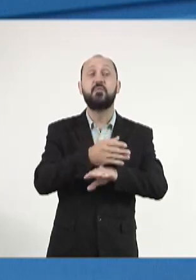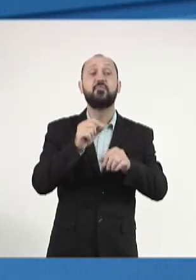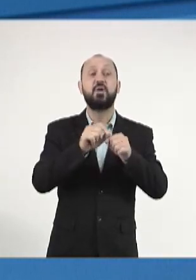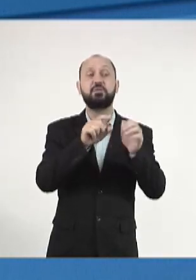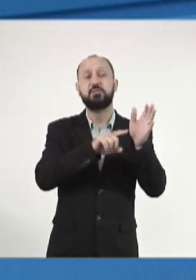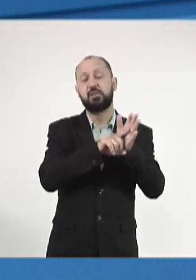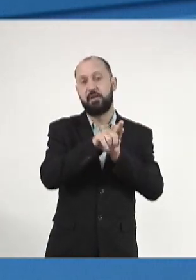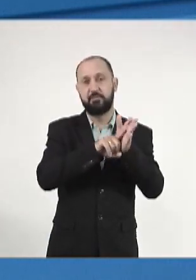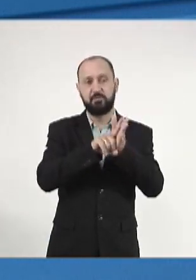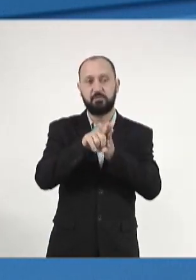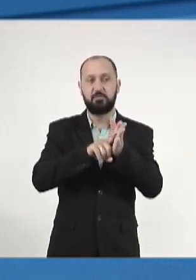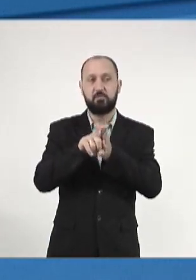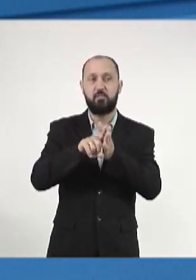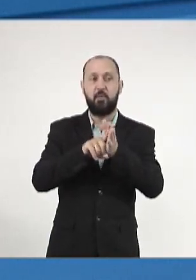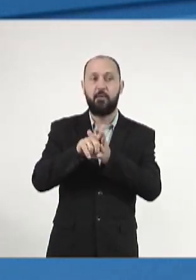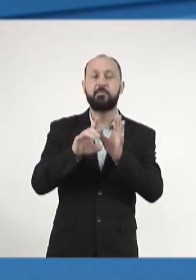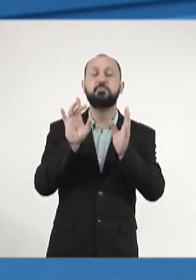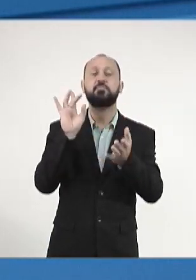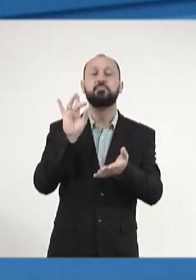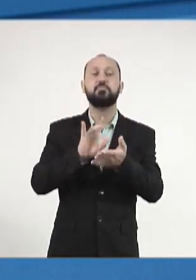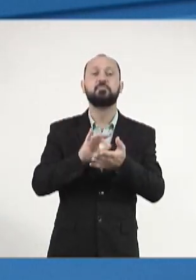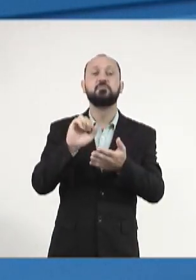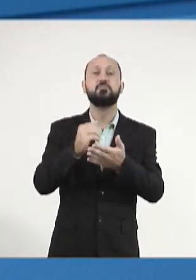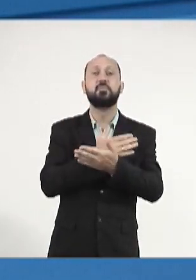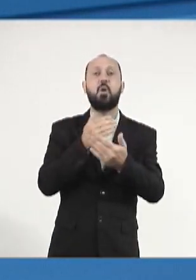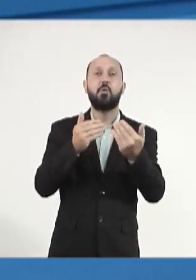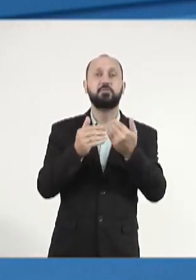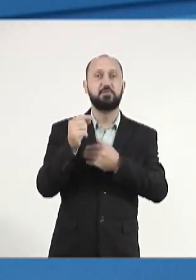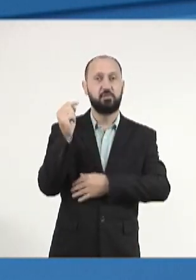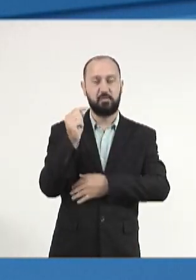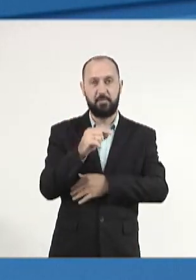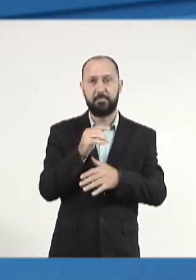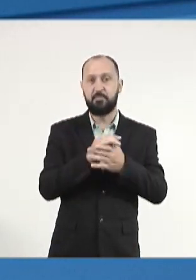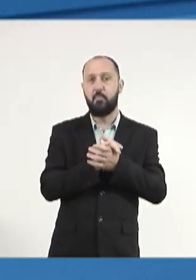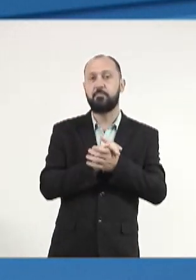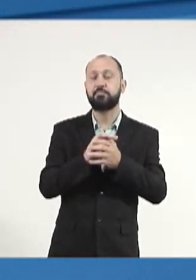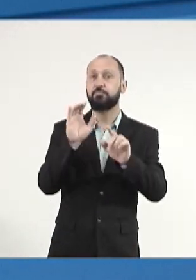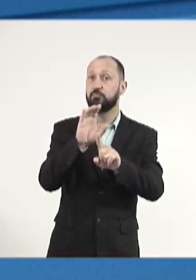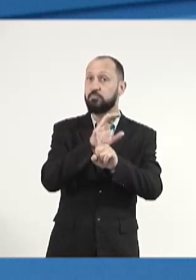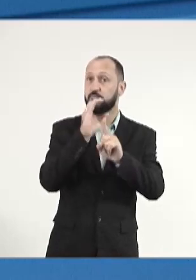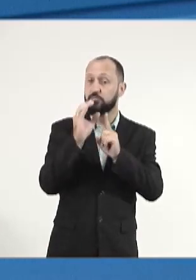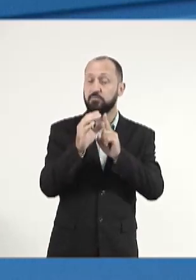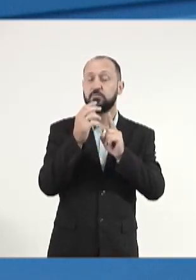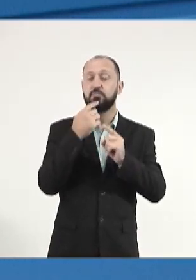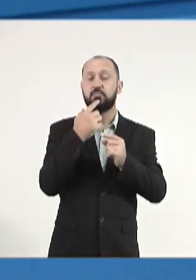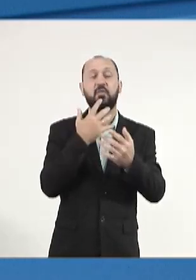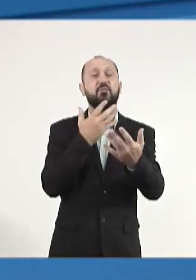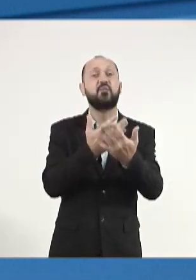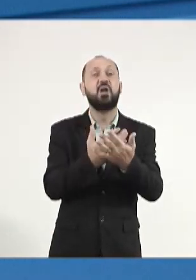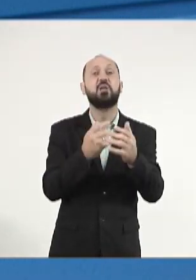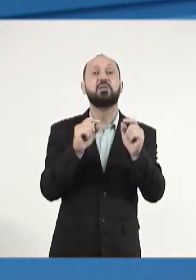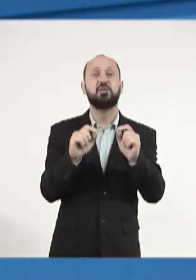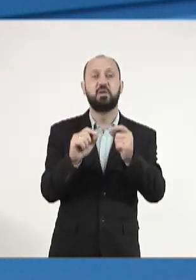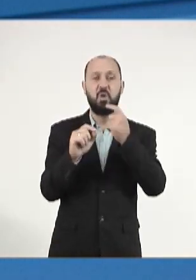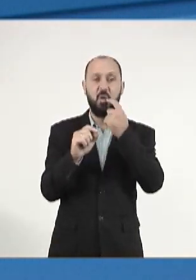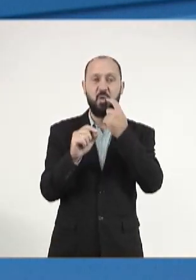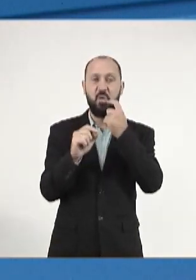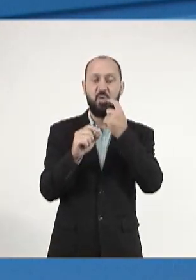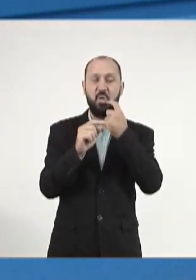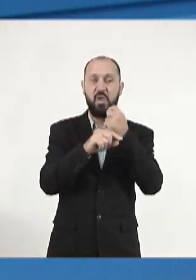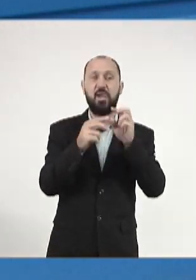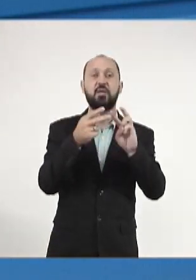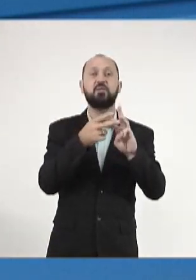fazer a investigação exata do que está acontecendo. A comunidade diz que